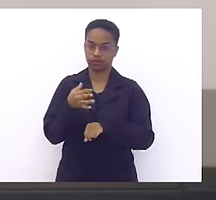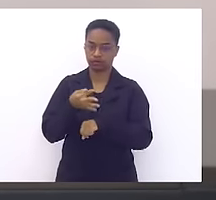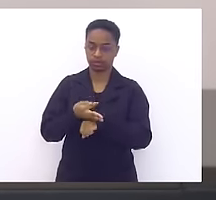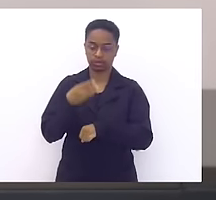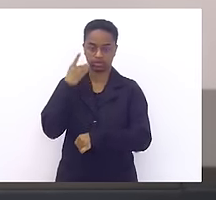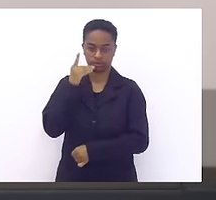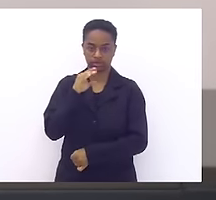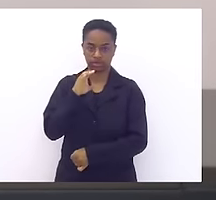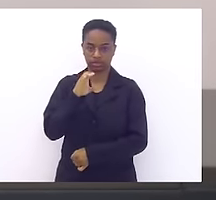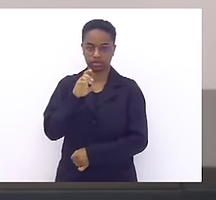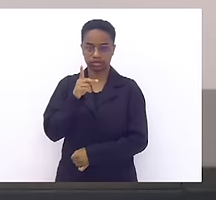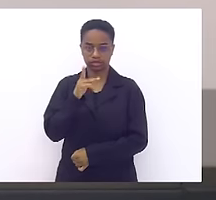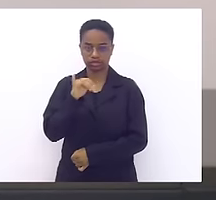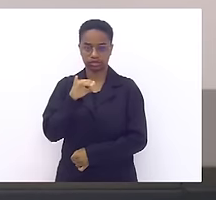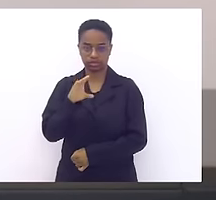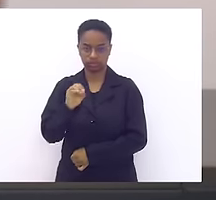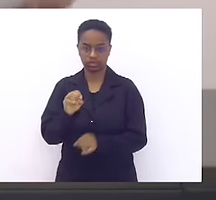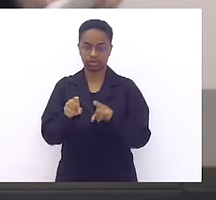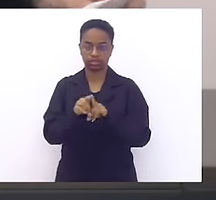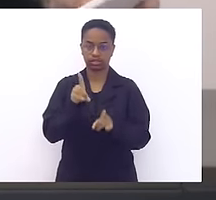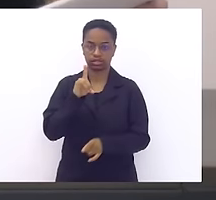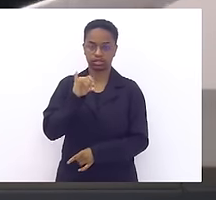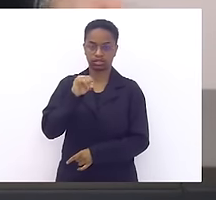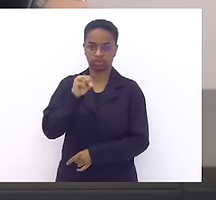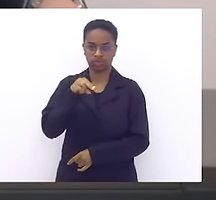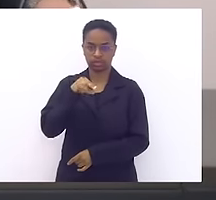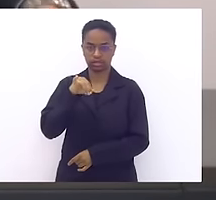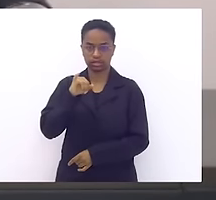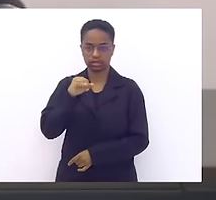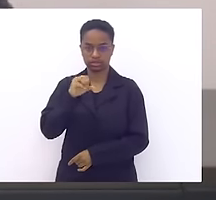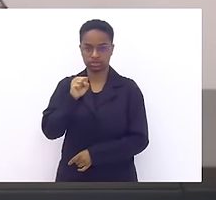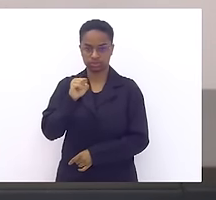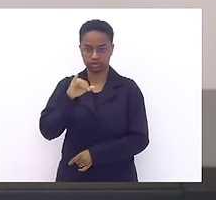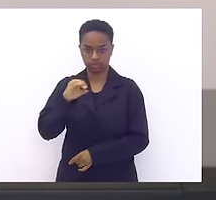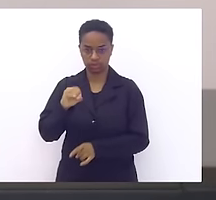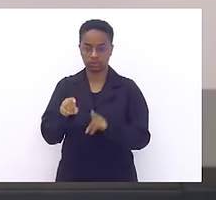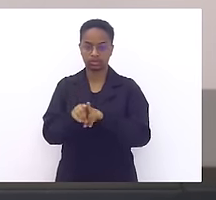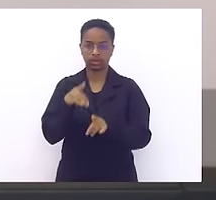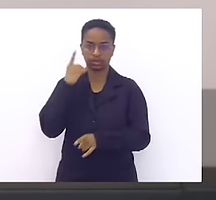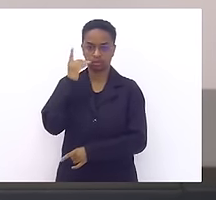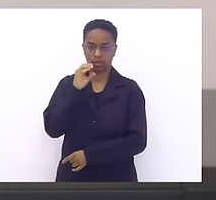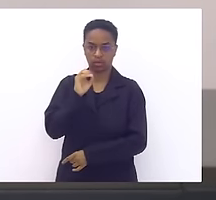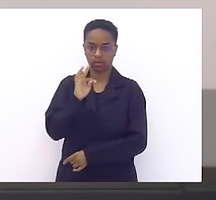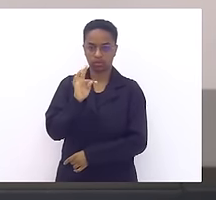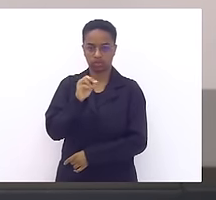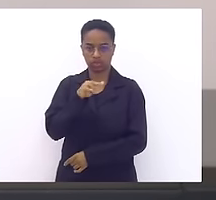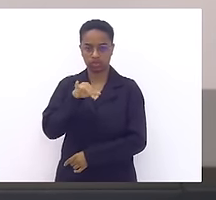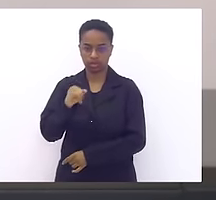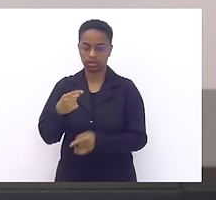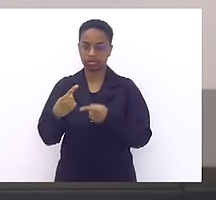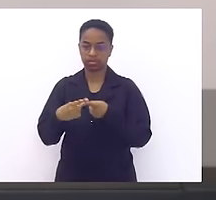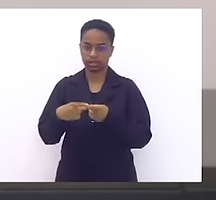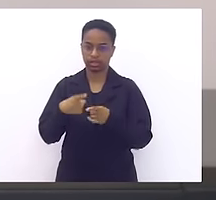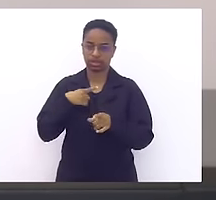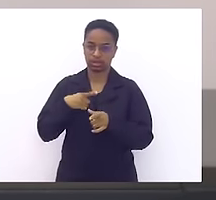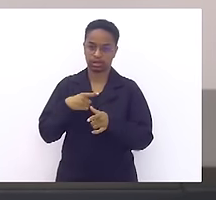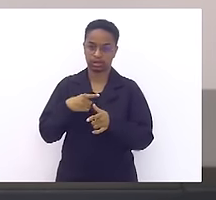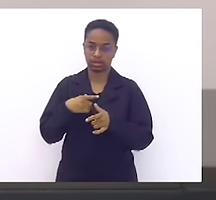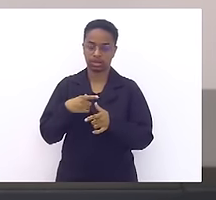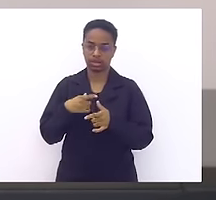Chico Machado Deputado Dionísio Lins e deputado Otoni que estão com licença médica bem